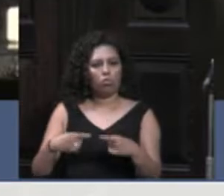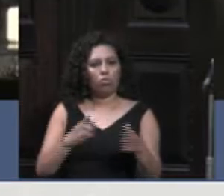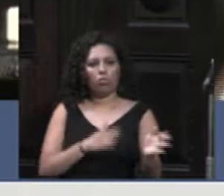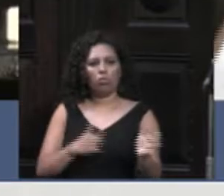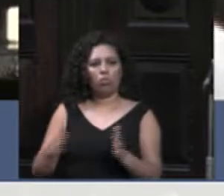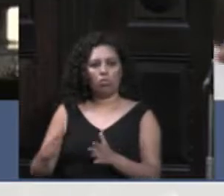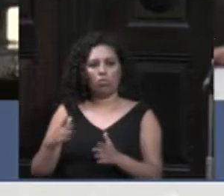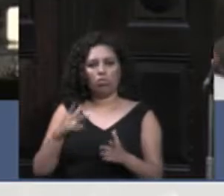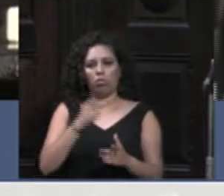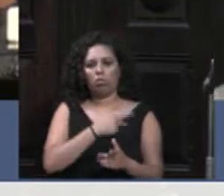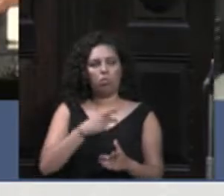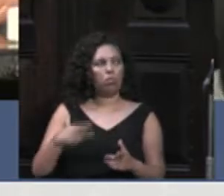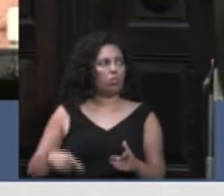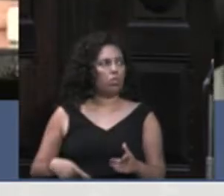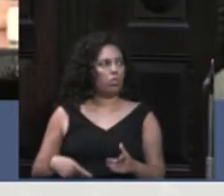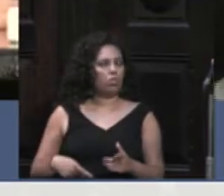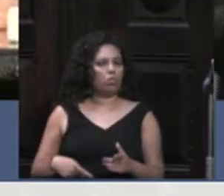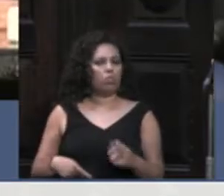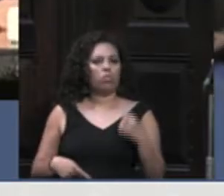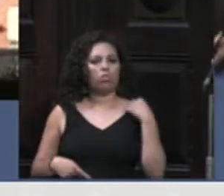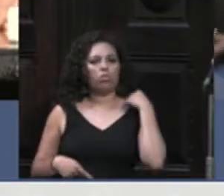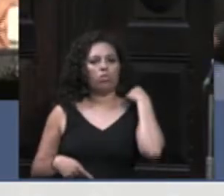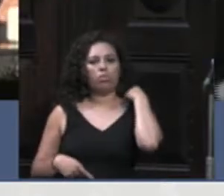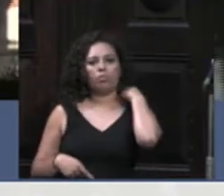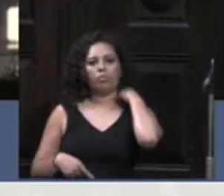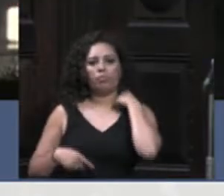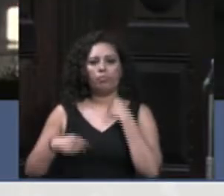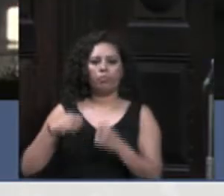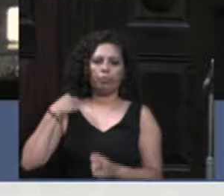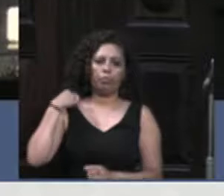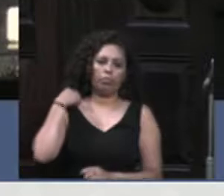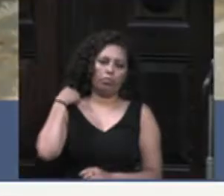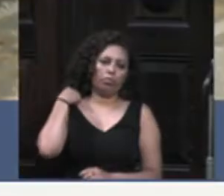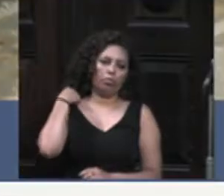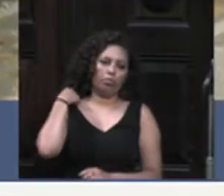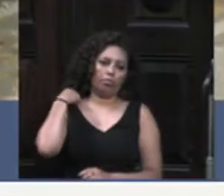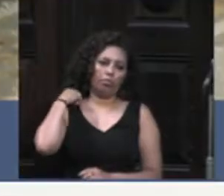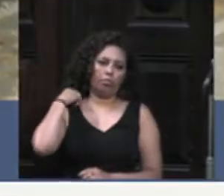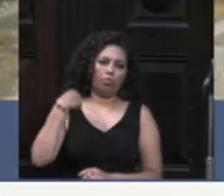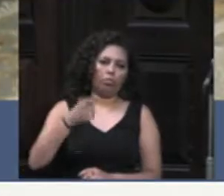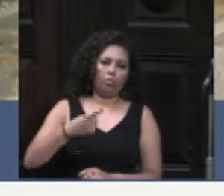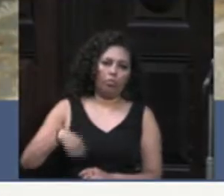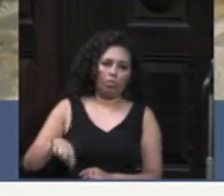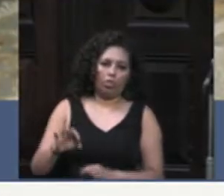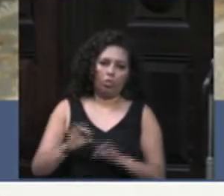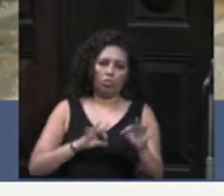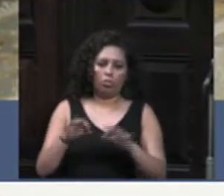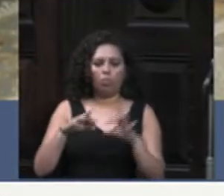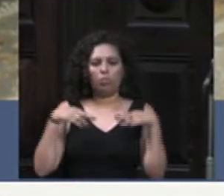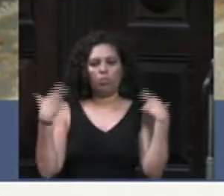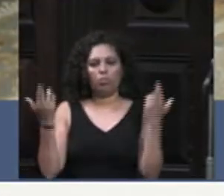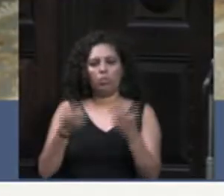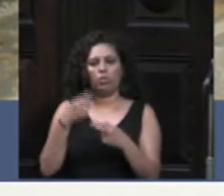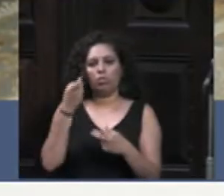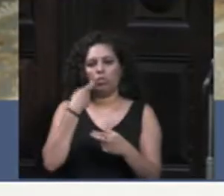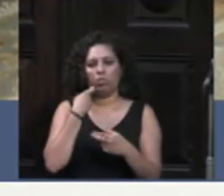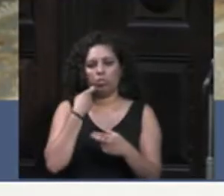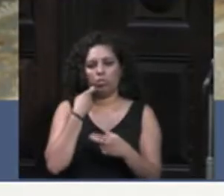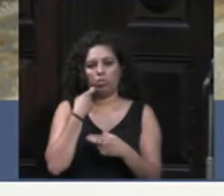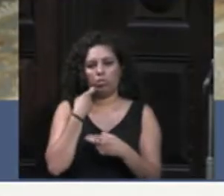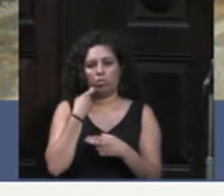ordem, senhor presidente. Pela ordem. Juro que é bem rápido. O seguinte, nós fizemos uma audiência aqui,